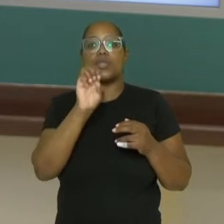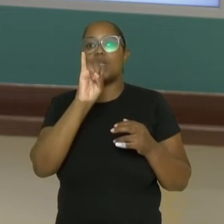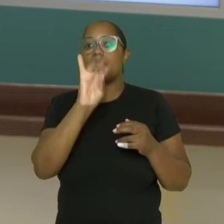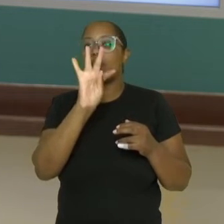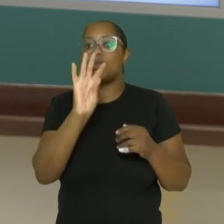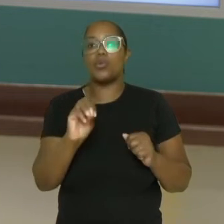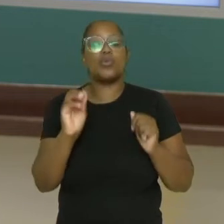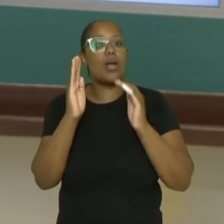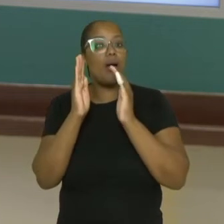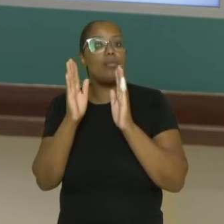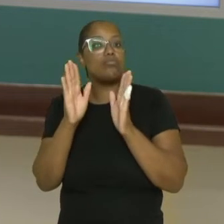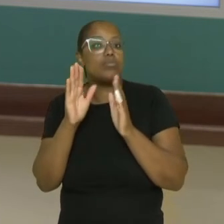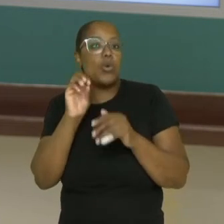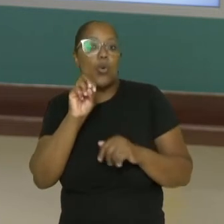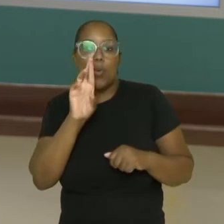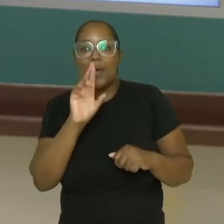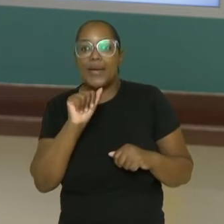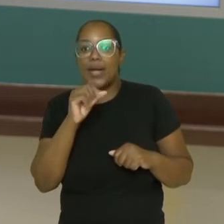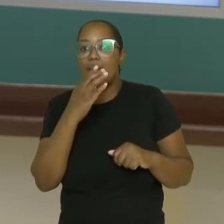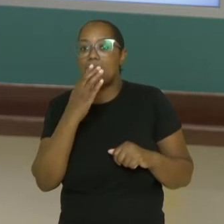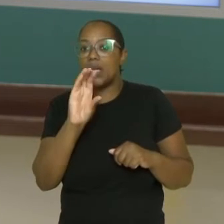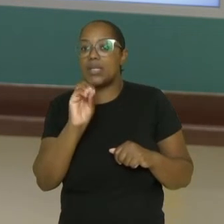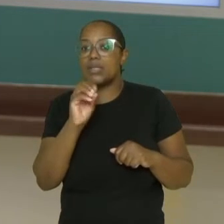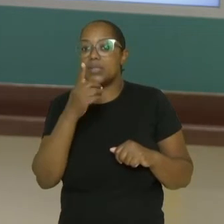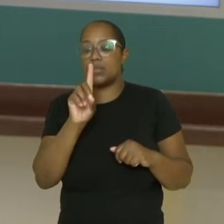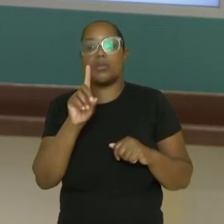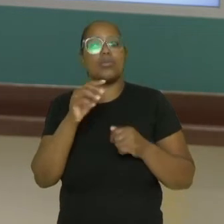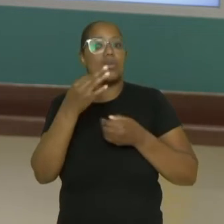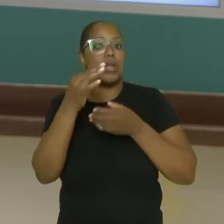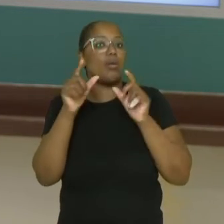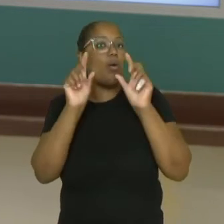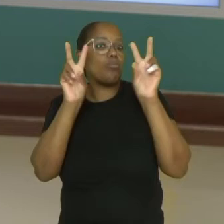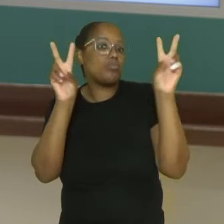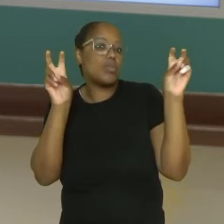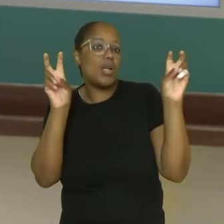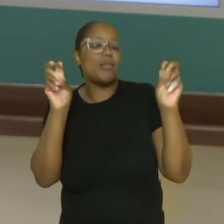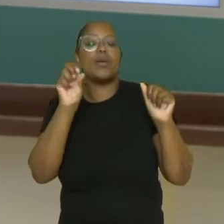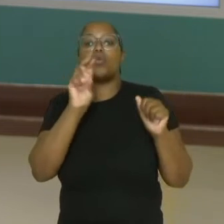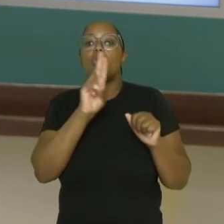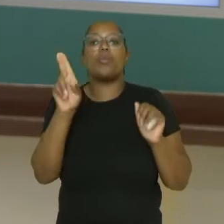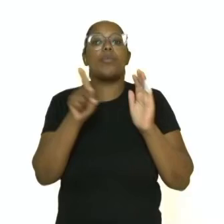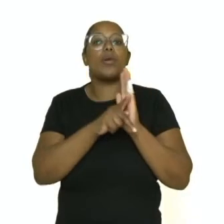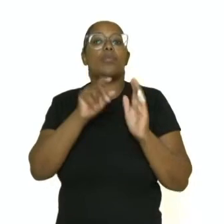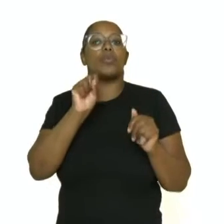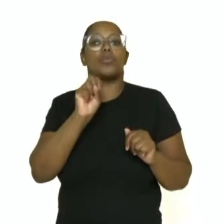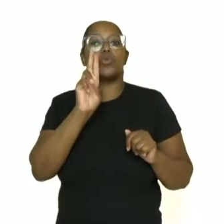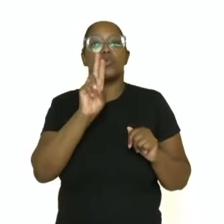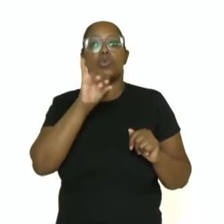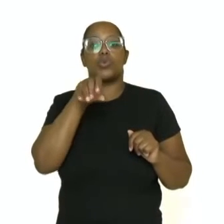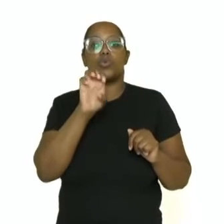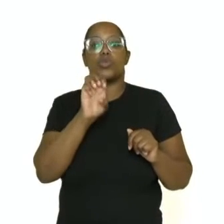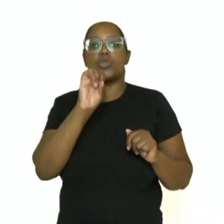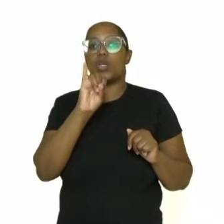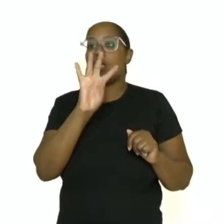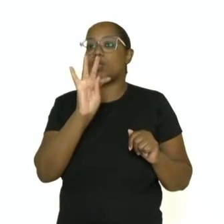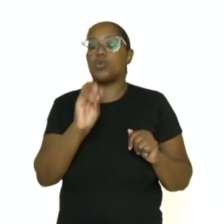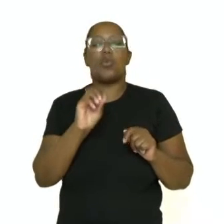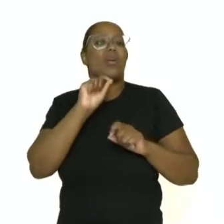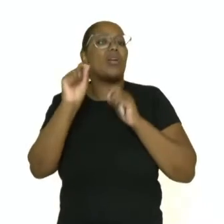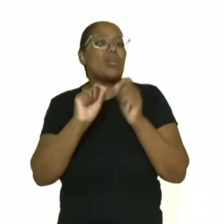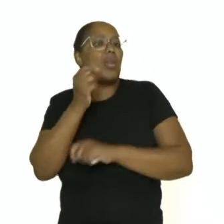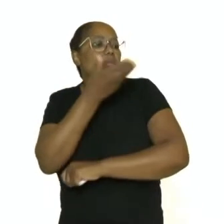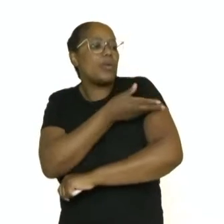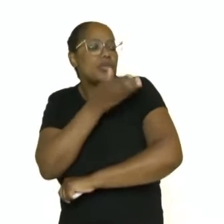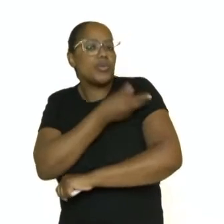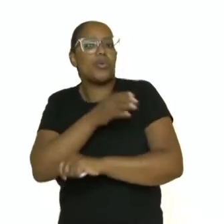declaração, em uma oração, esse termo então é chamado de sujeito, tá bom? Então, quem praticou, ou recebeu,